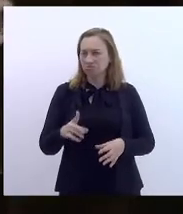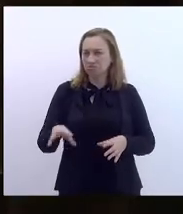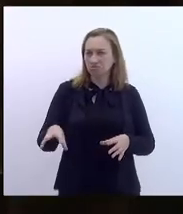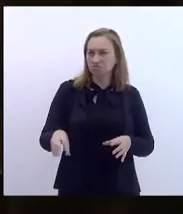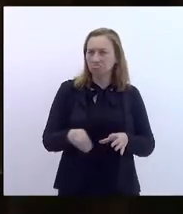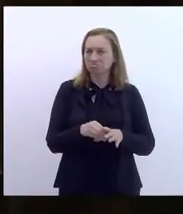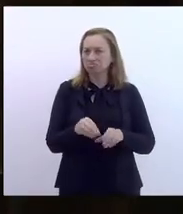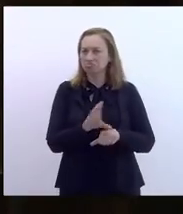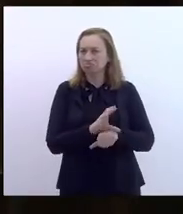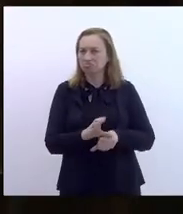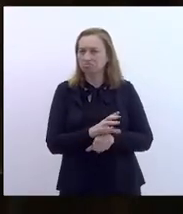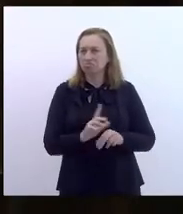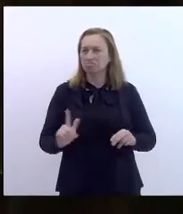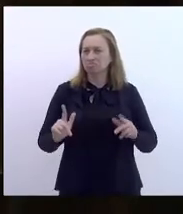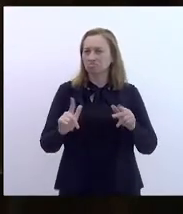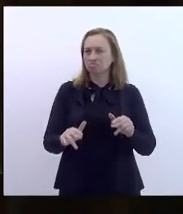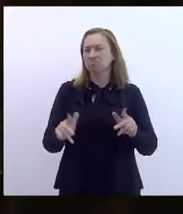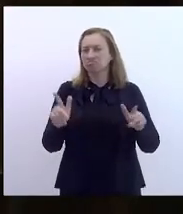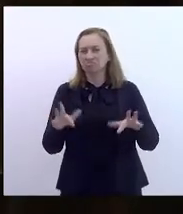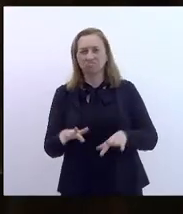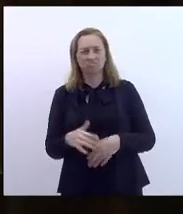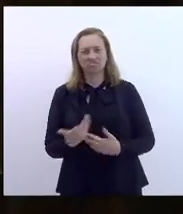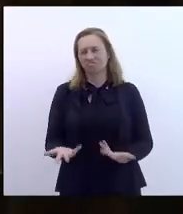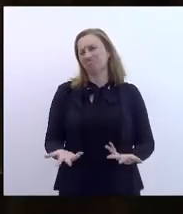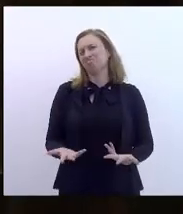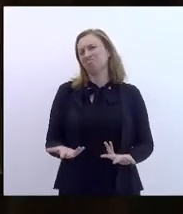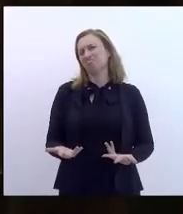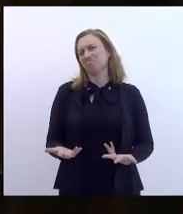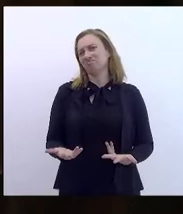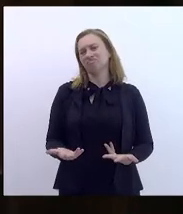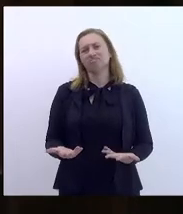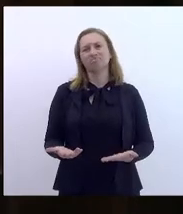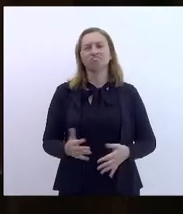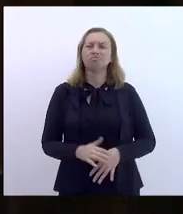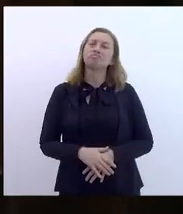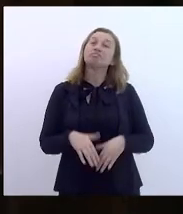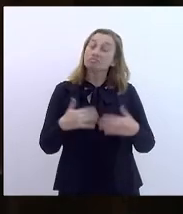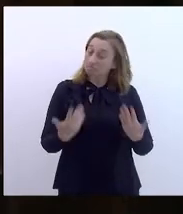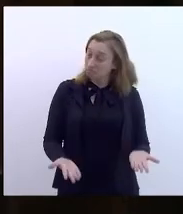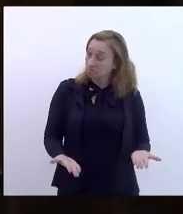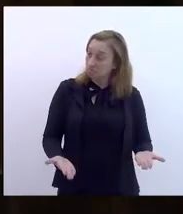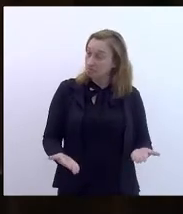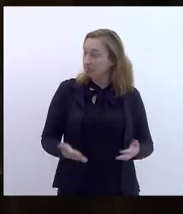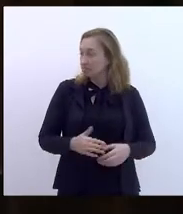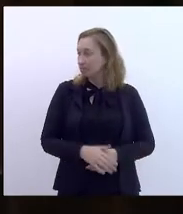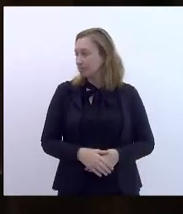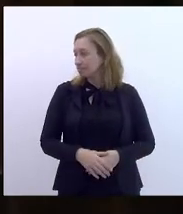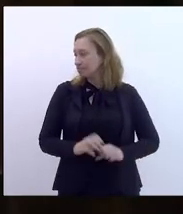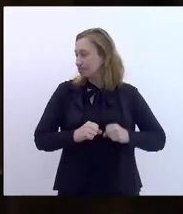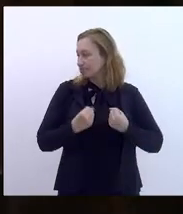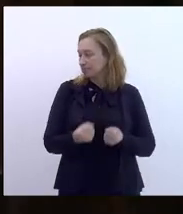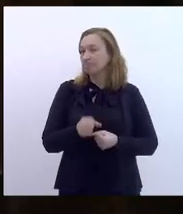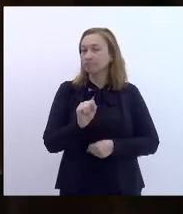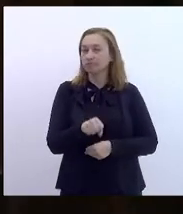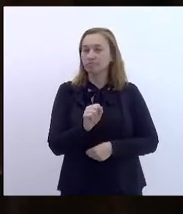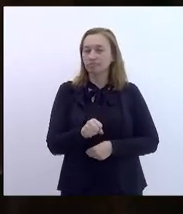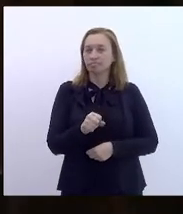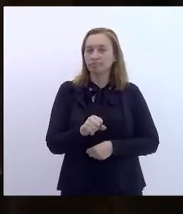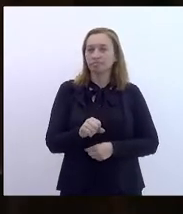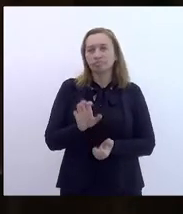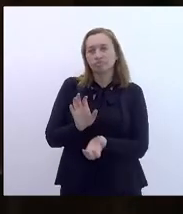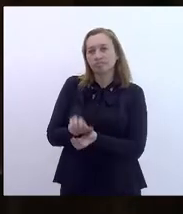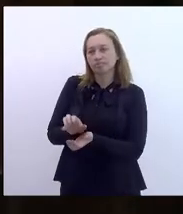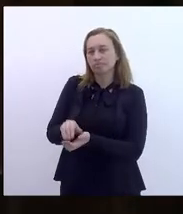ainda somos iguais diferente ai ai ai Puxa vida então temos força assim Jacarezinho